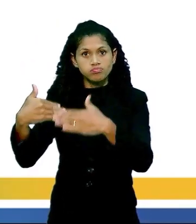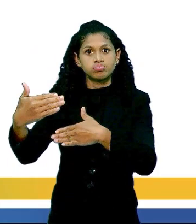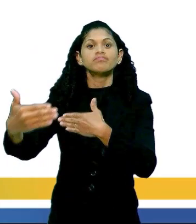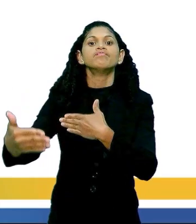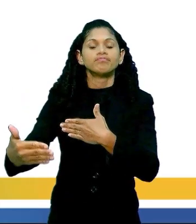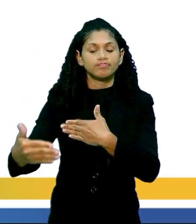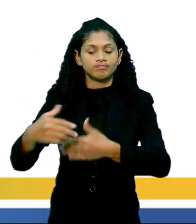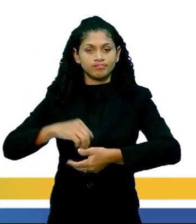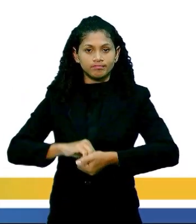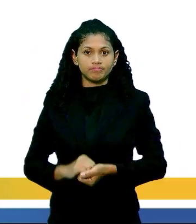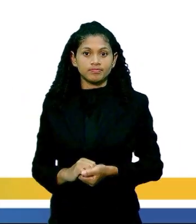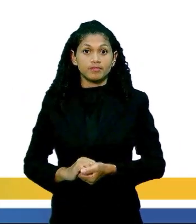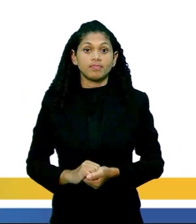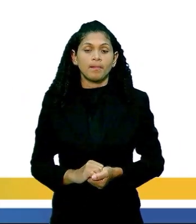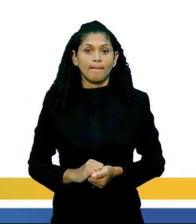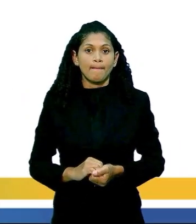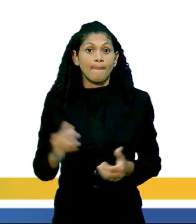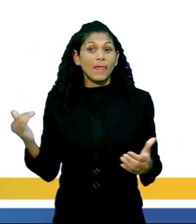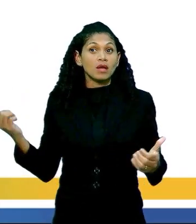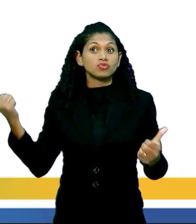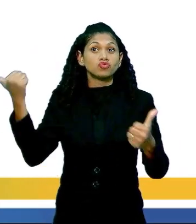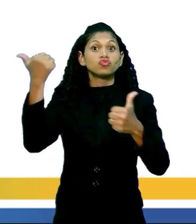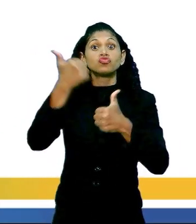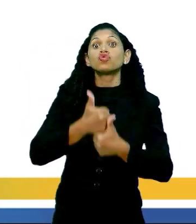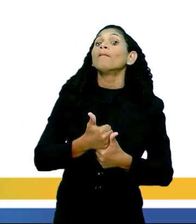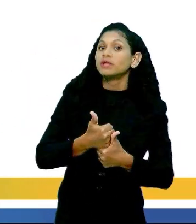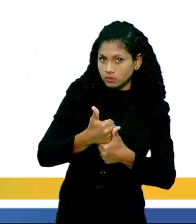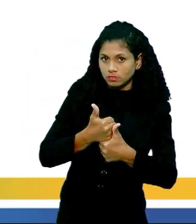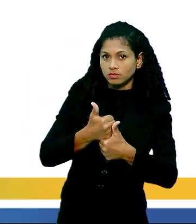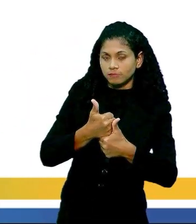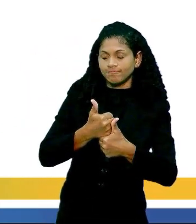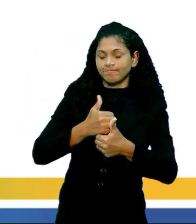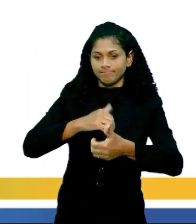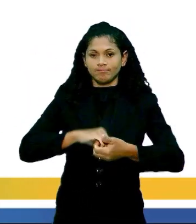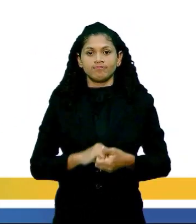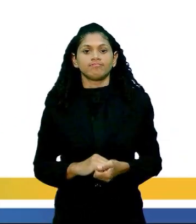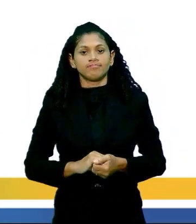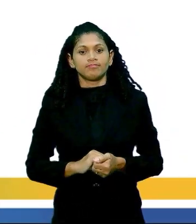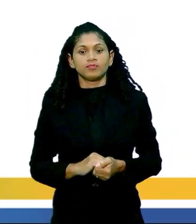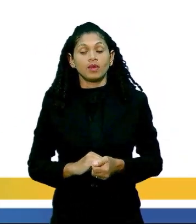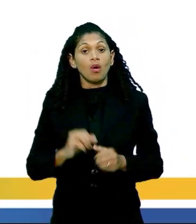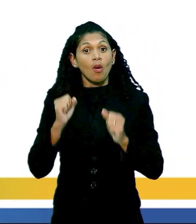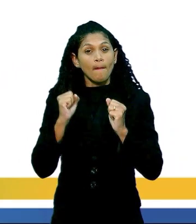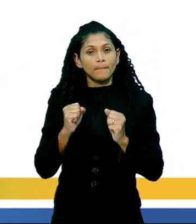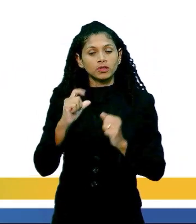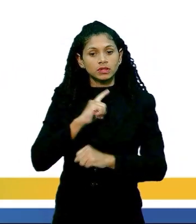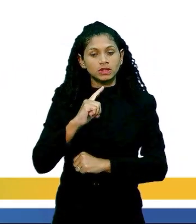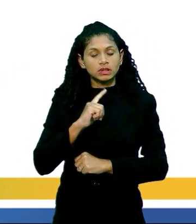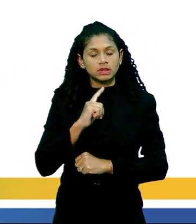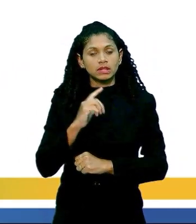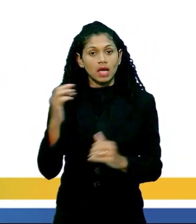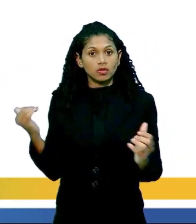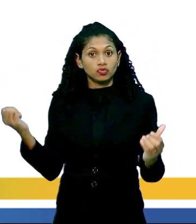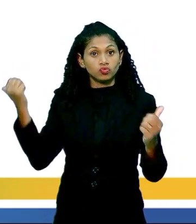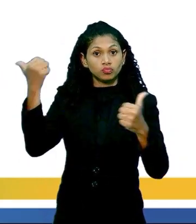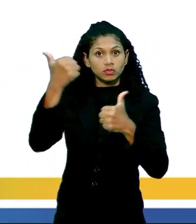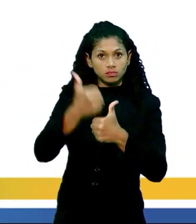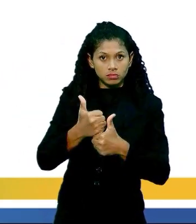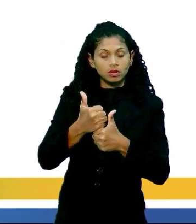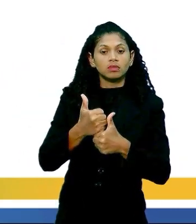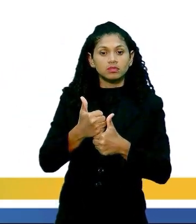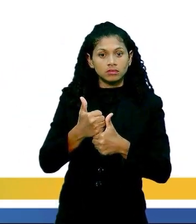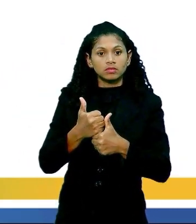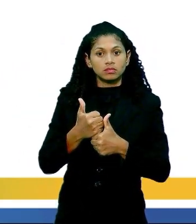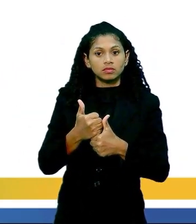De repente, nessa sucessão ecológica, pode haver extinções de espécies. Ela vai acontecer sempre